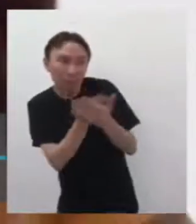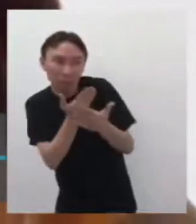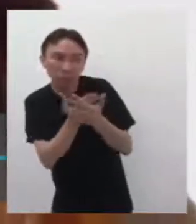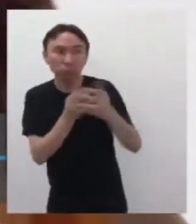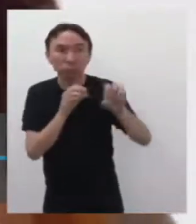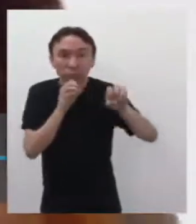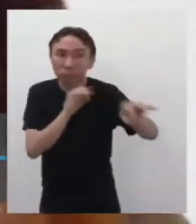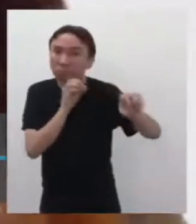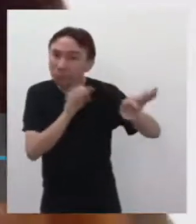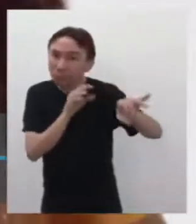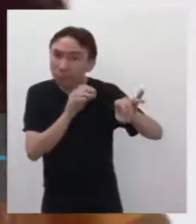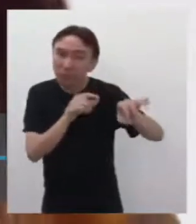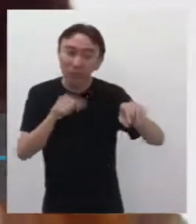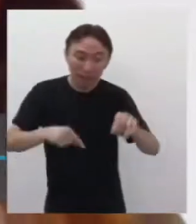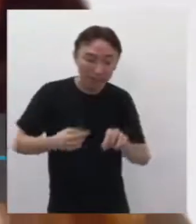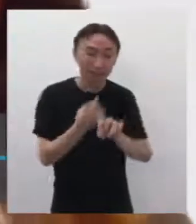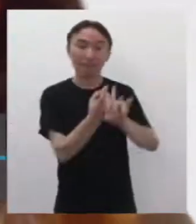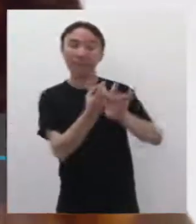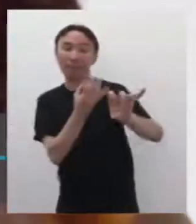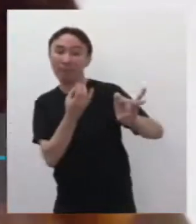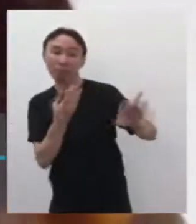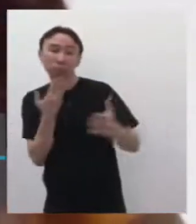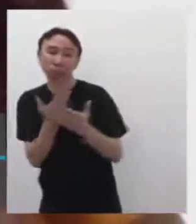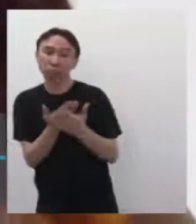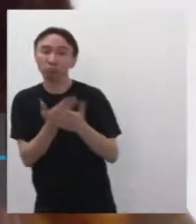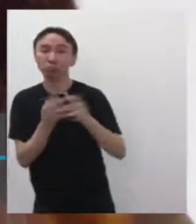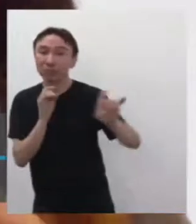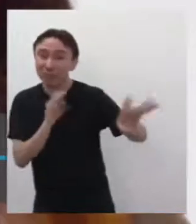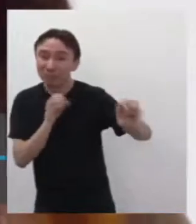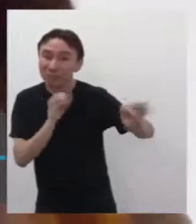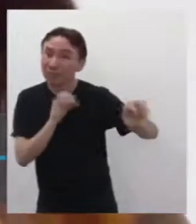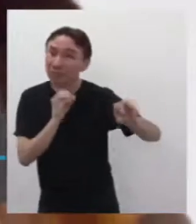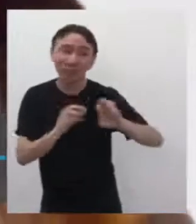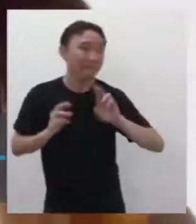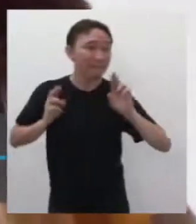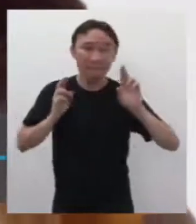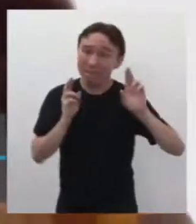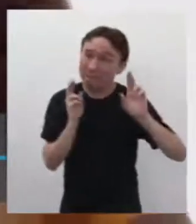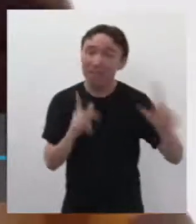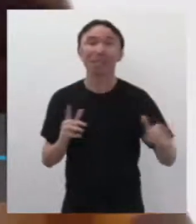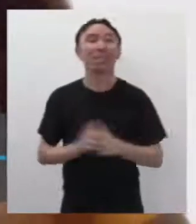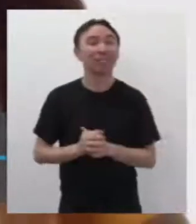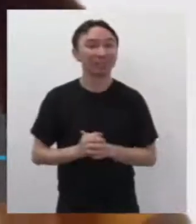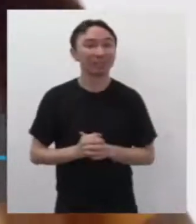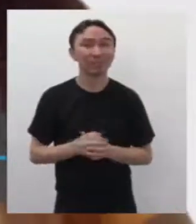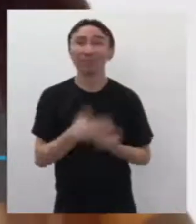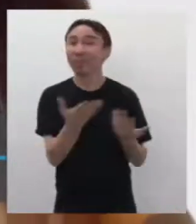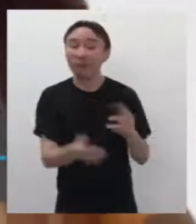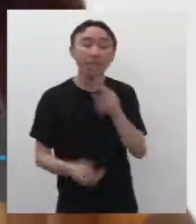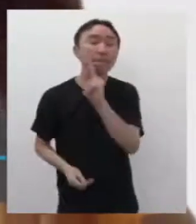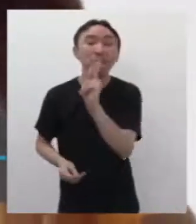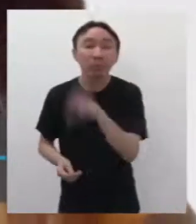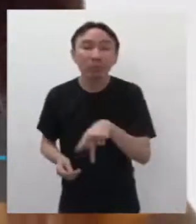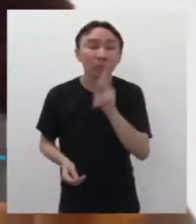professor passar o conteúdo, o professor dar aula, o professor exercer a sua missão,